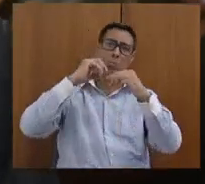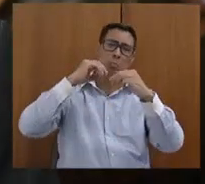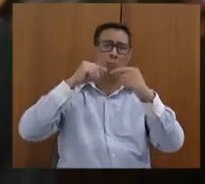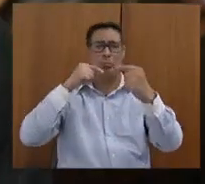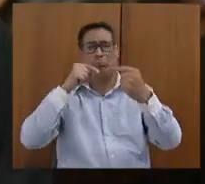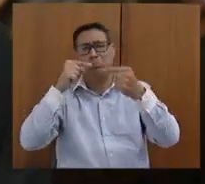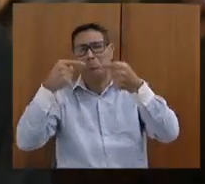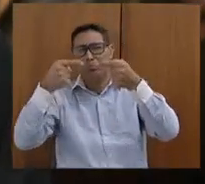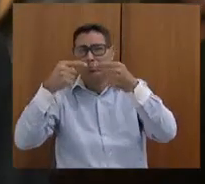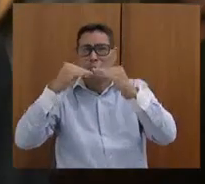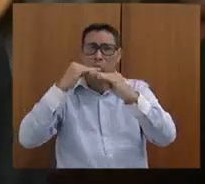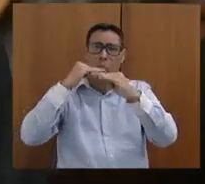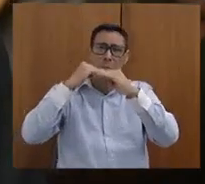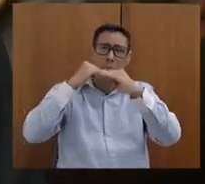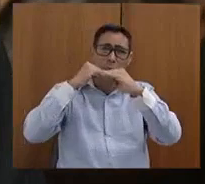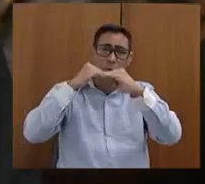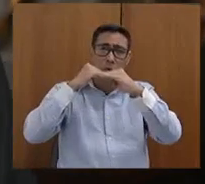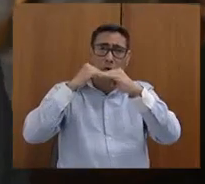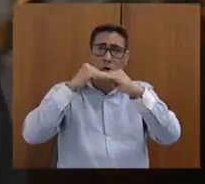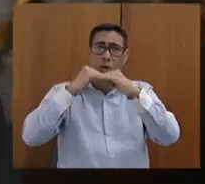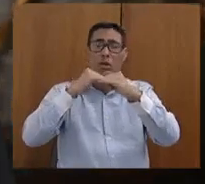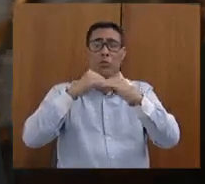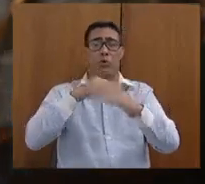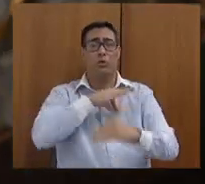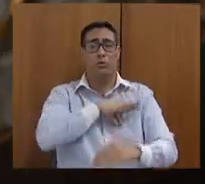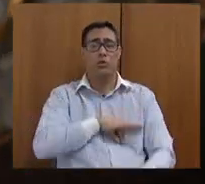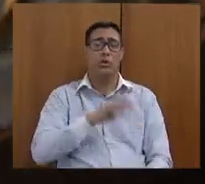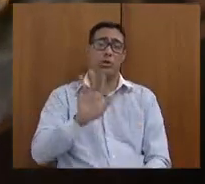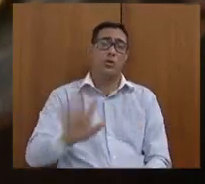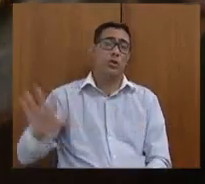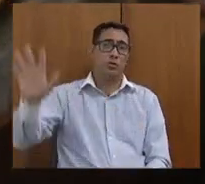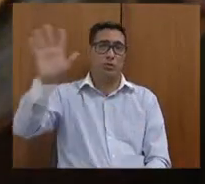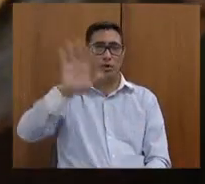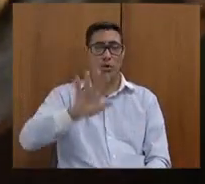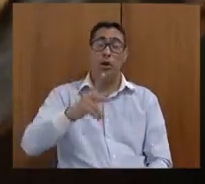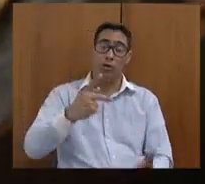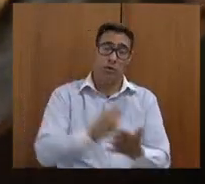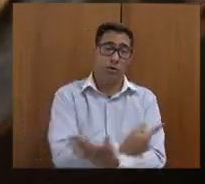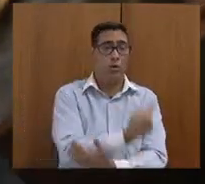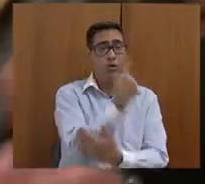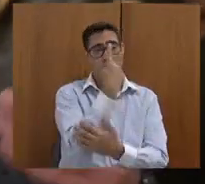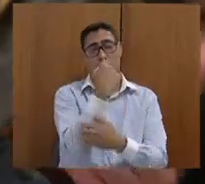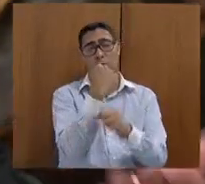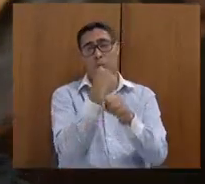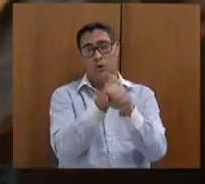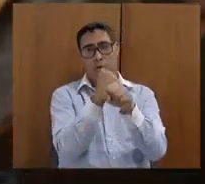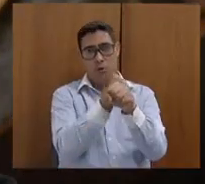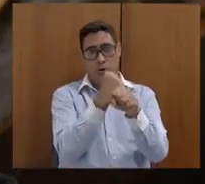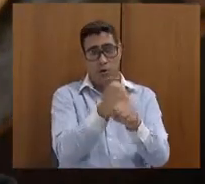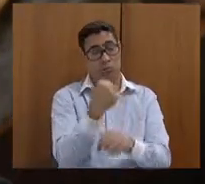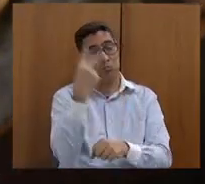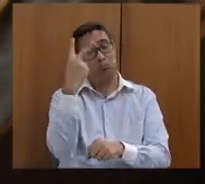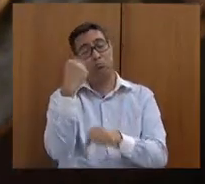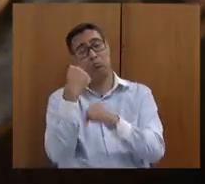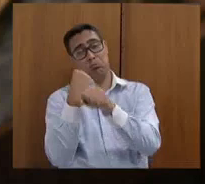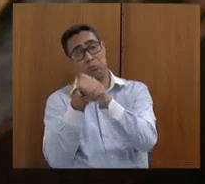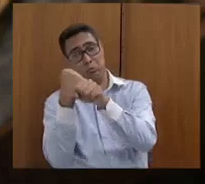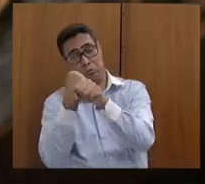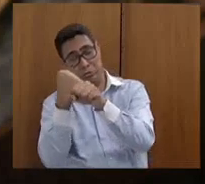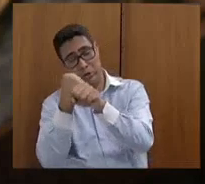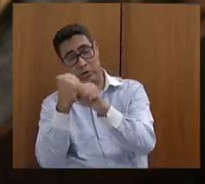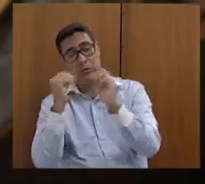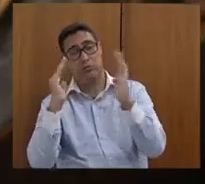o piso salarial nacional isso foi feito no primeiro ano conseguiu fazer no segundo ano